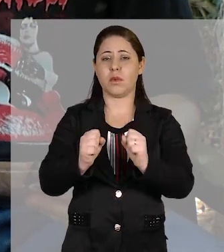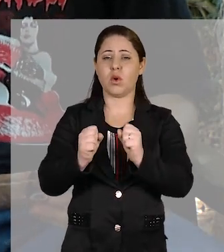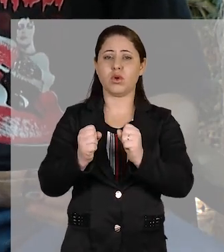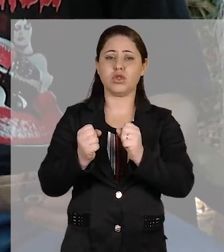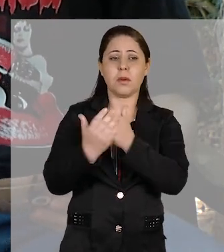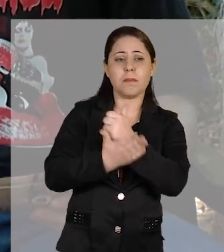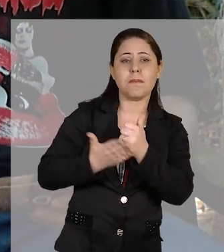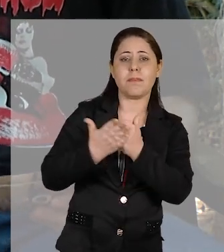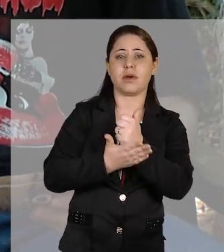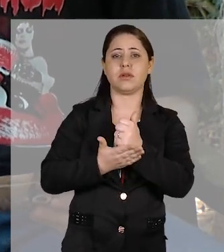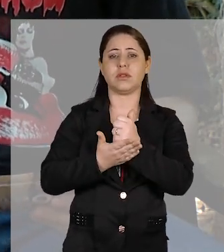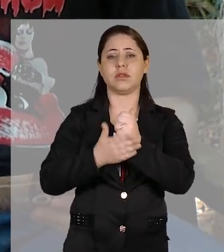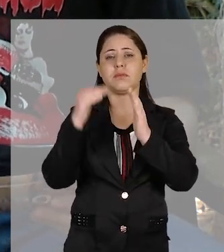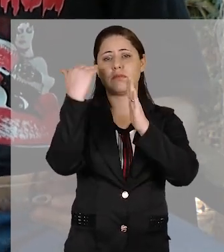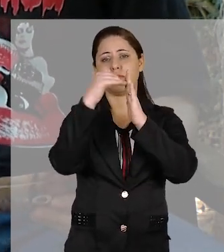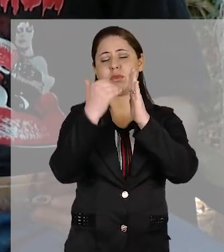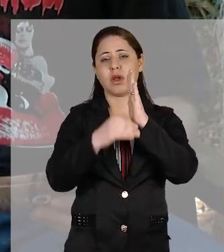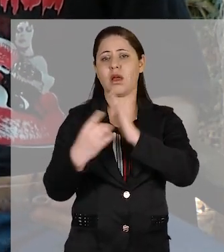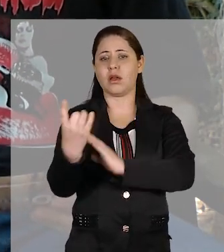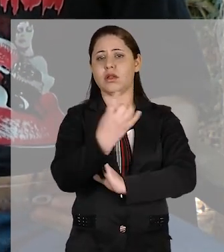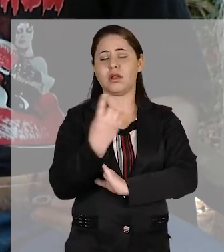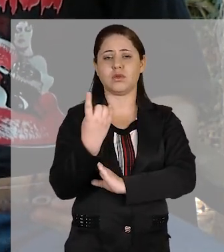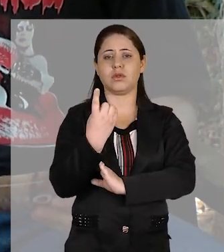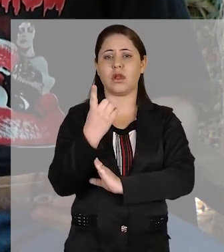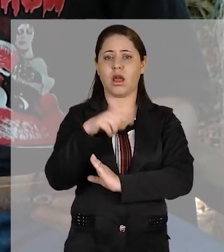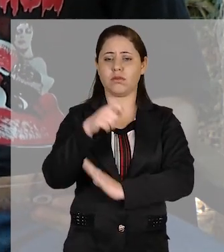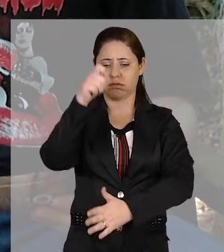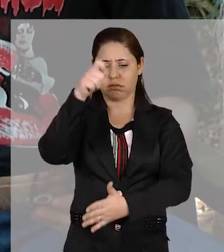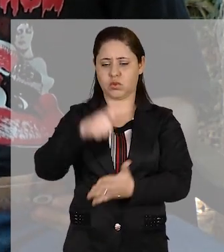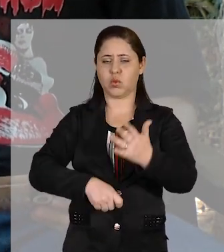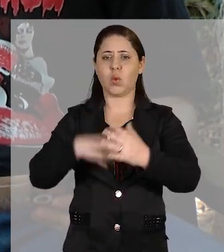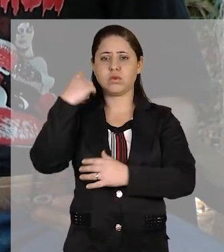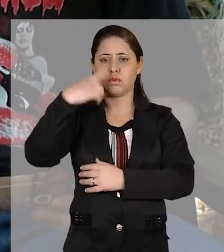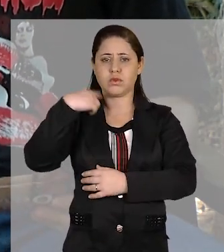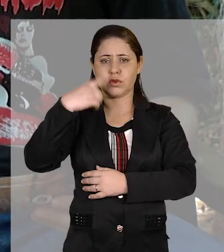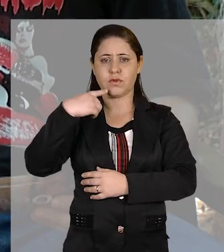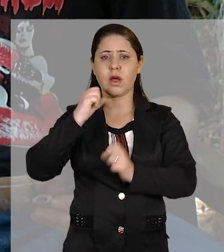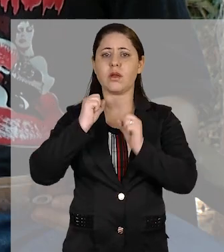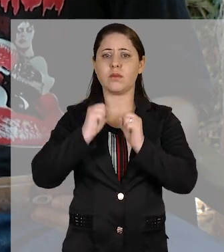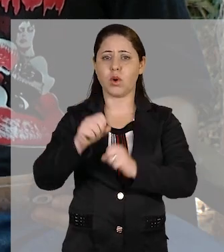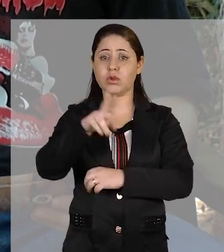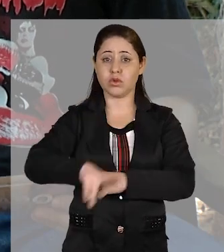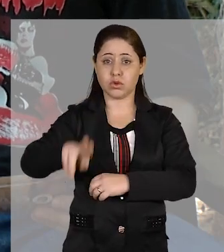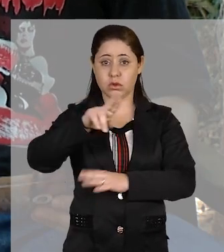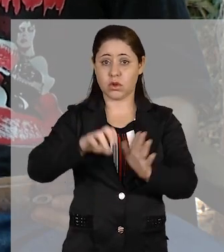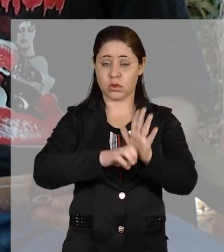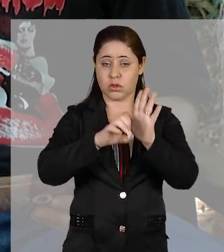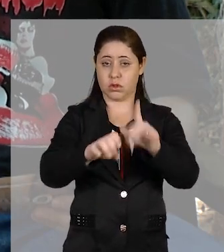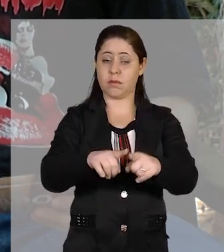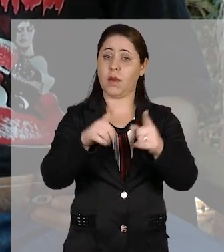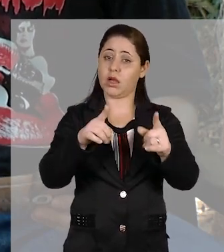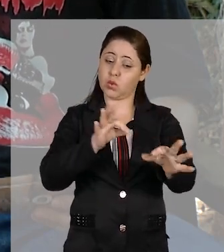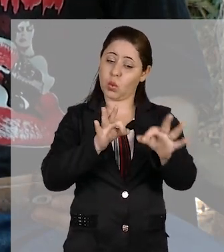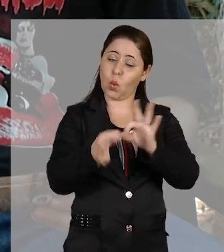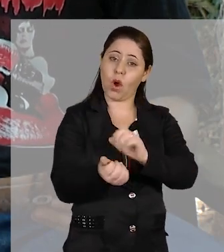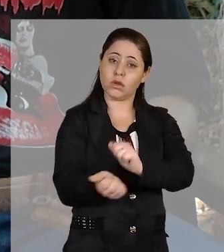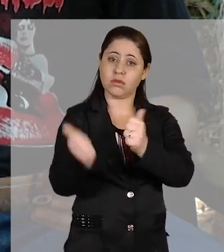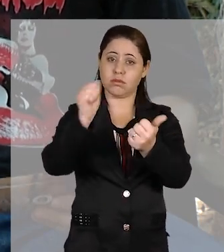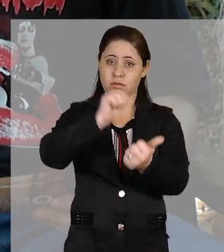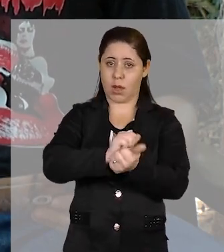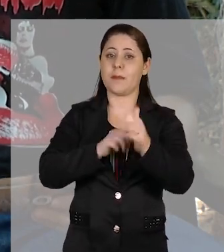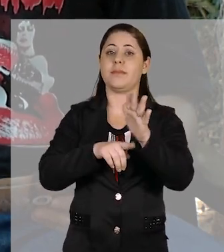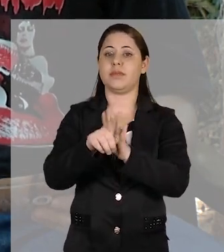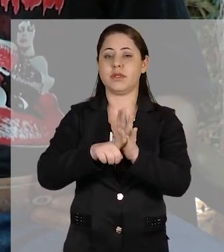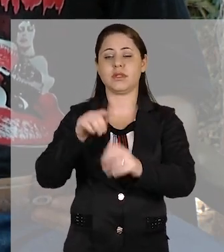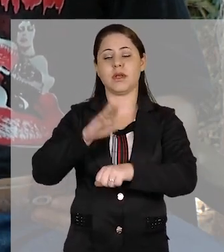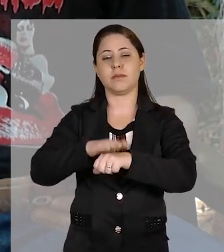de parâmetro, né, porque cada caso é um caso, no caso concreto o advogado pode até utilizar um modelo, mas ele tem que adaptar, ele tem